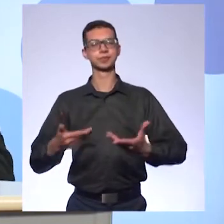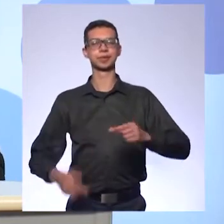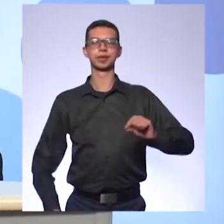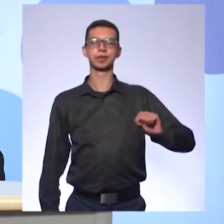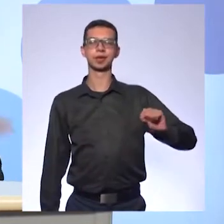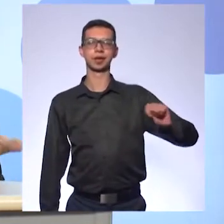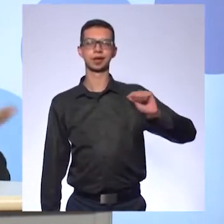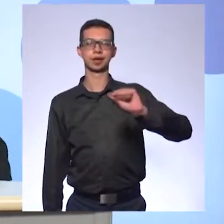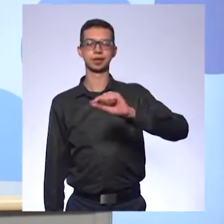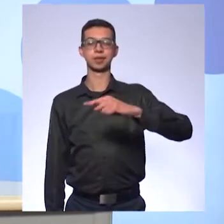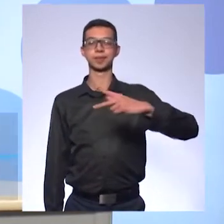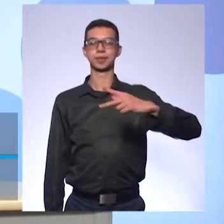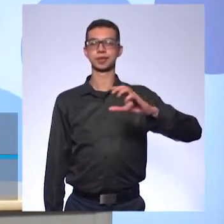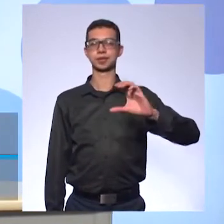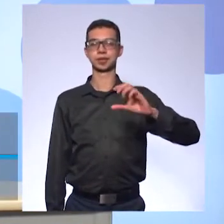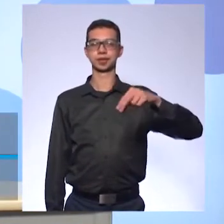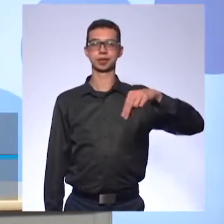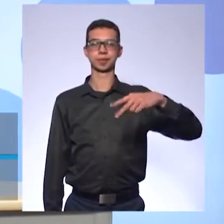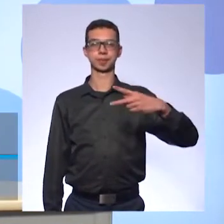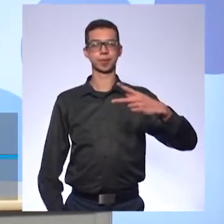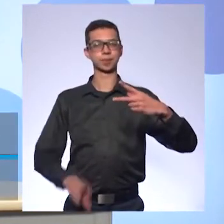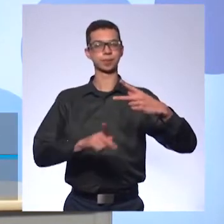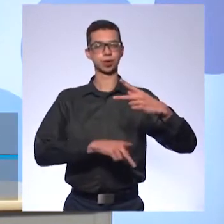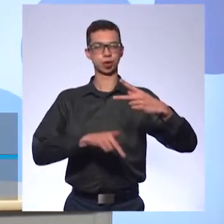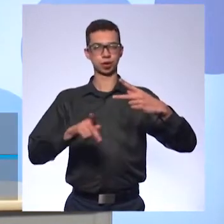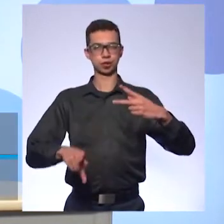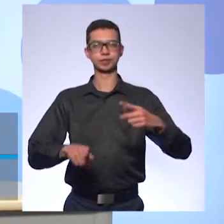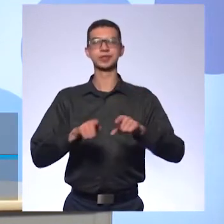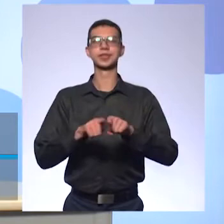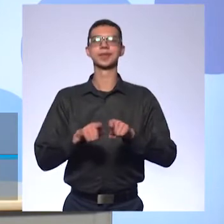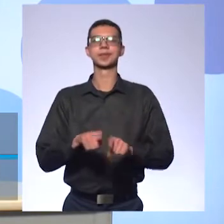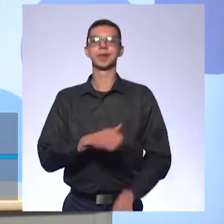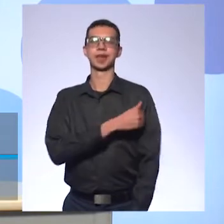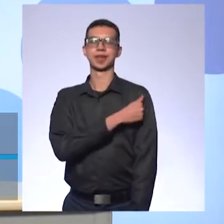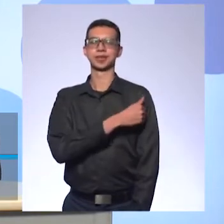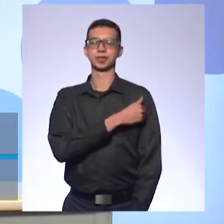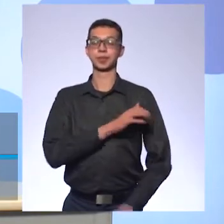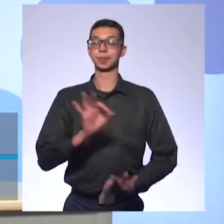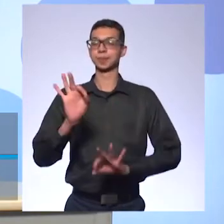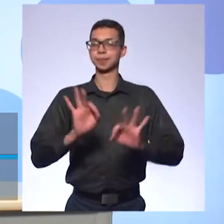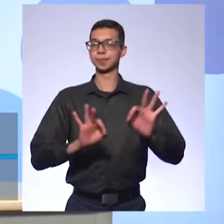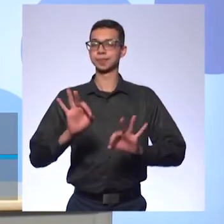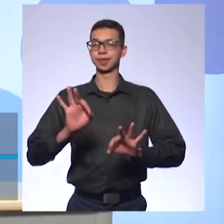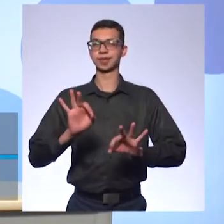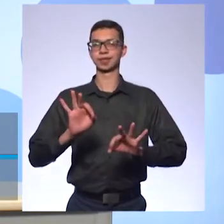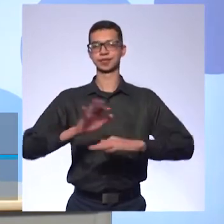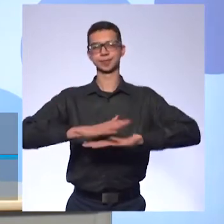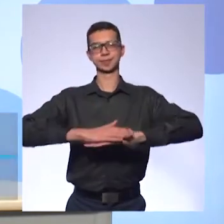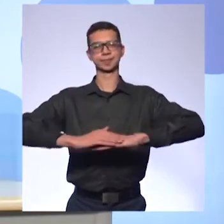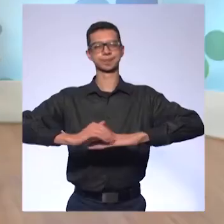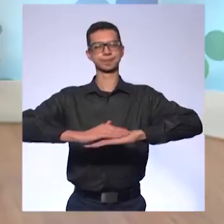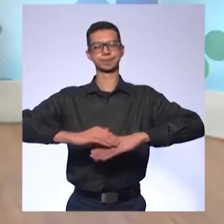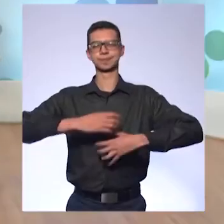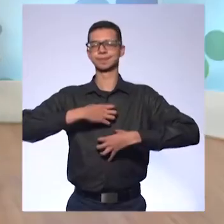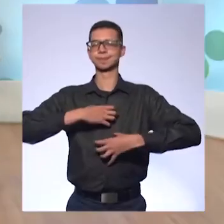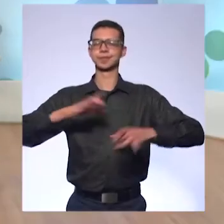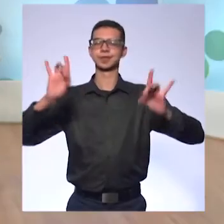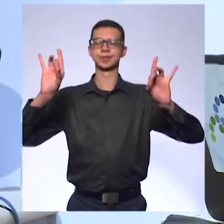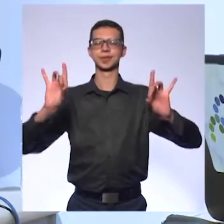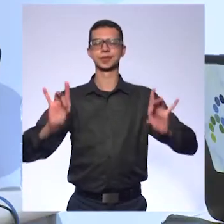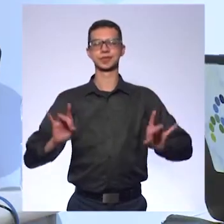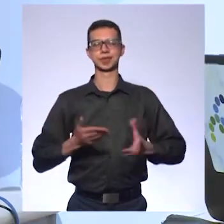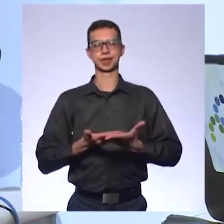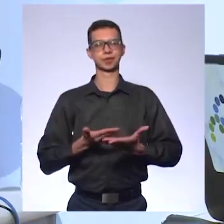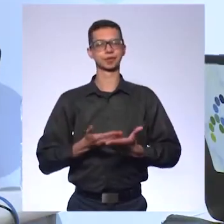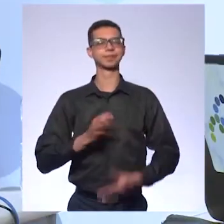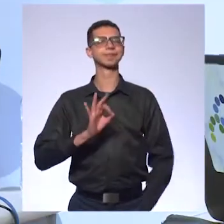professores, PCNPs, né? A gente prepara com muito carinho e cautela essas aulas, né? Isso mesmo. Então, a